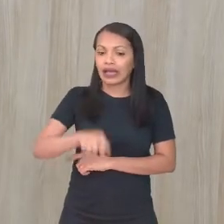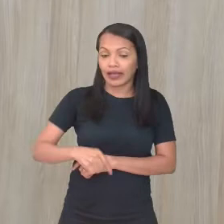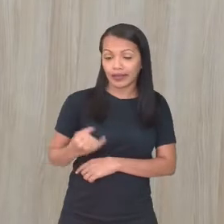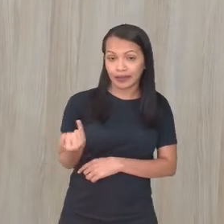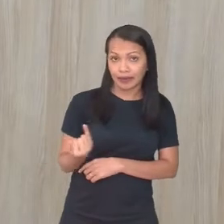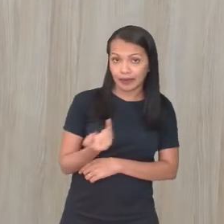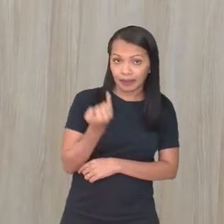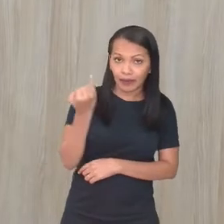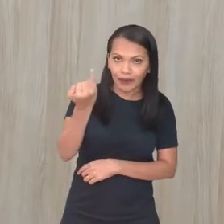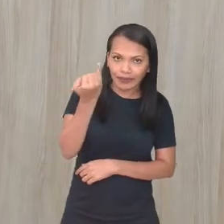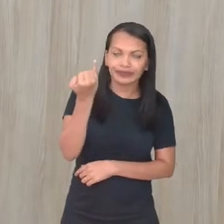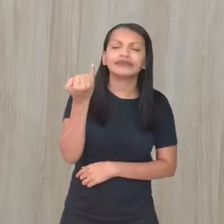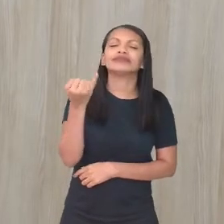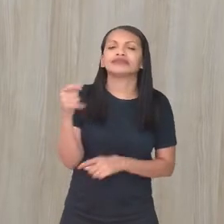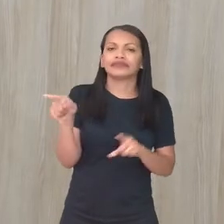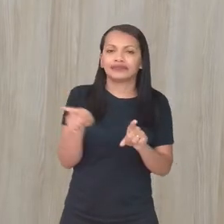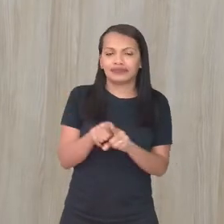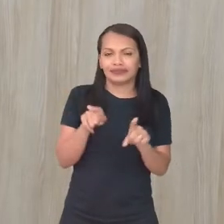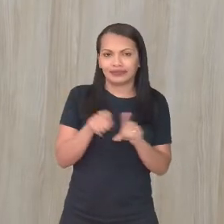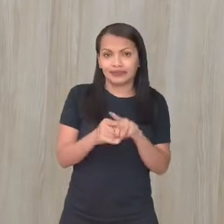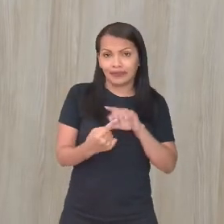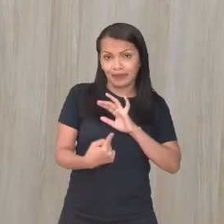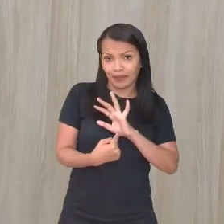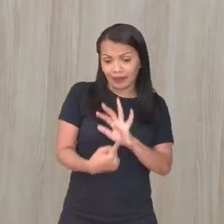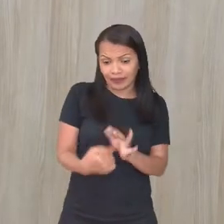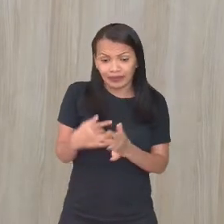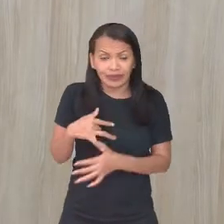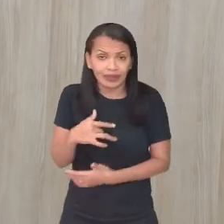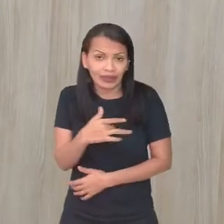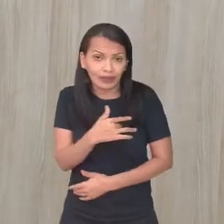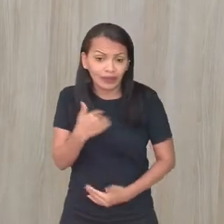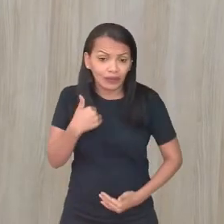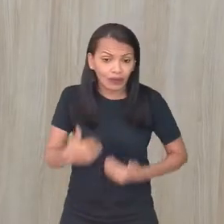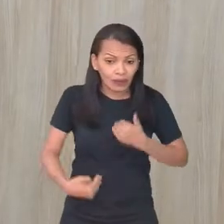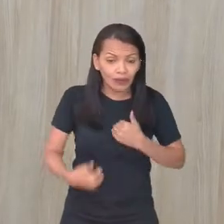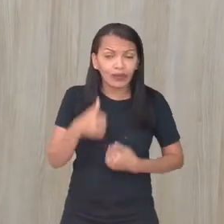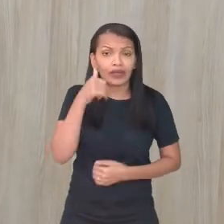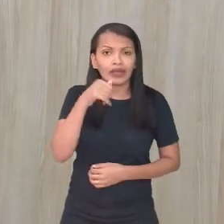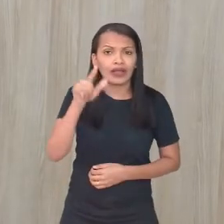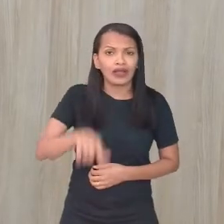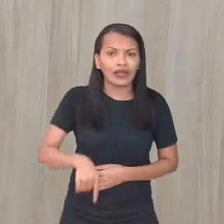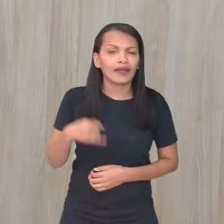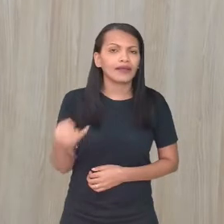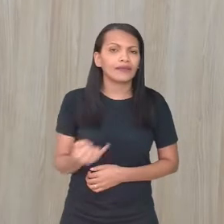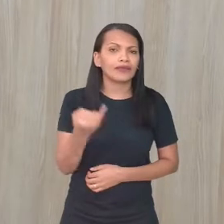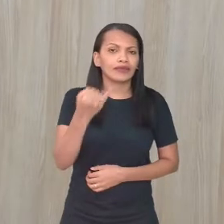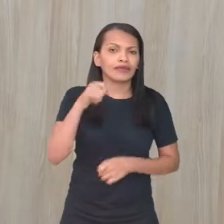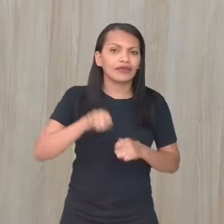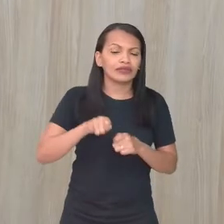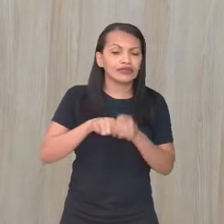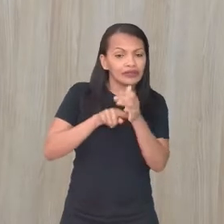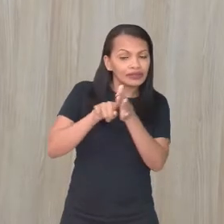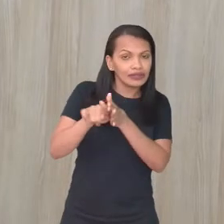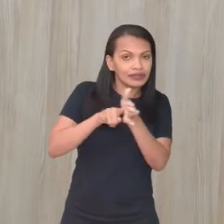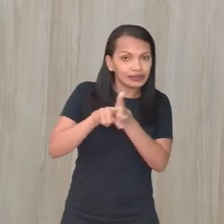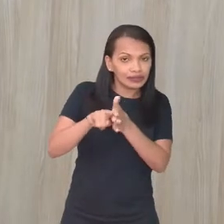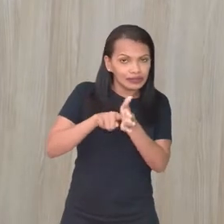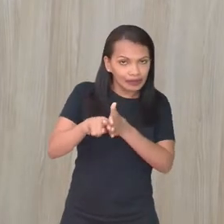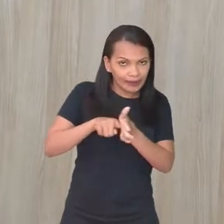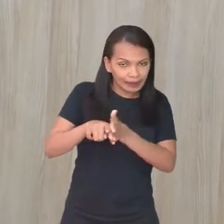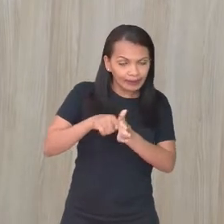importante. E aí ela também vai mostrar a saúde no corpo da mulher. Por isso que é importante fazer exames